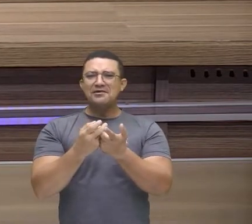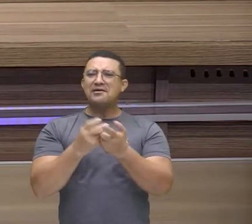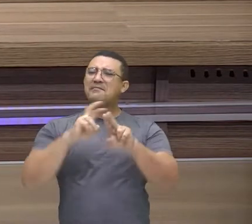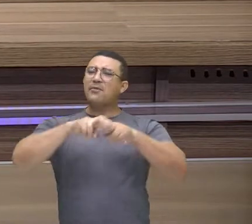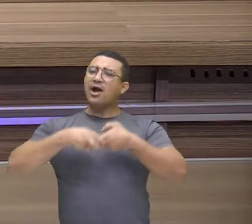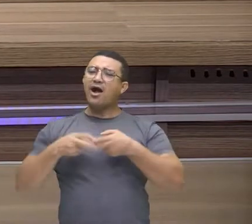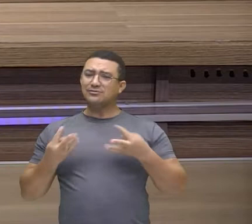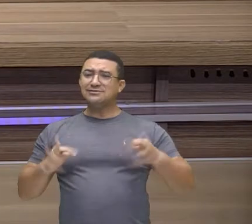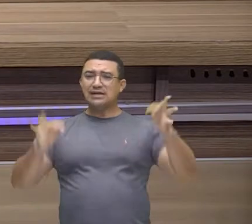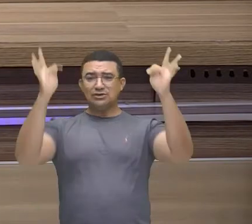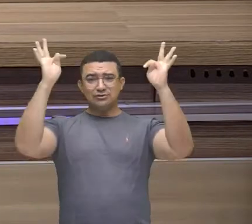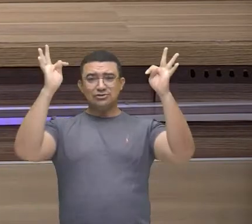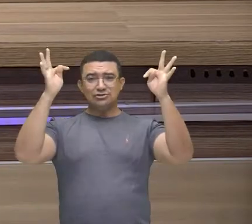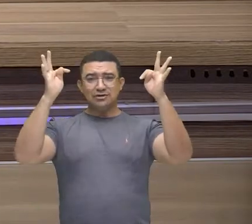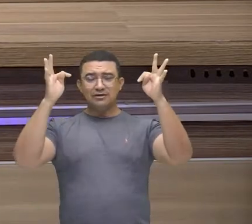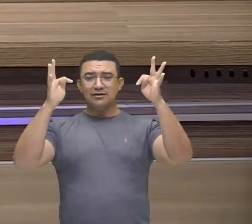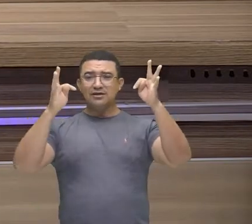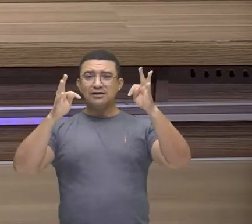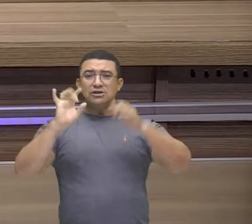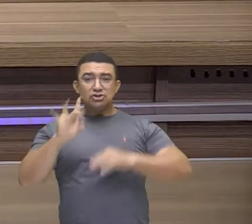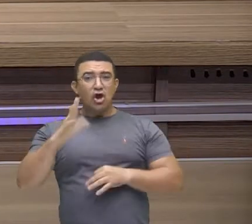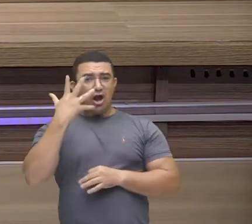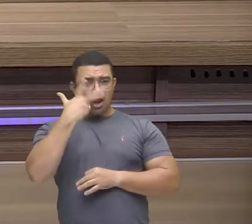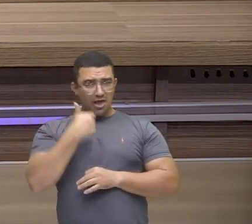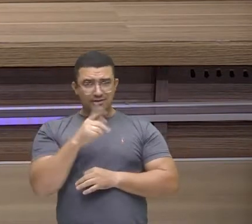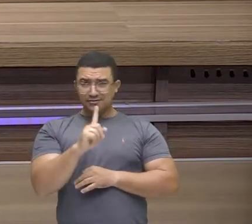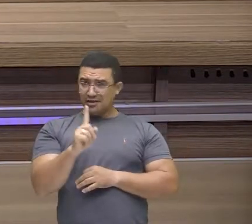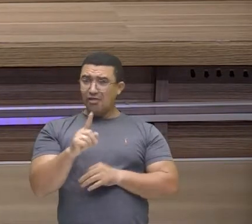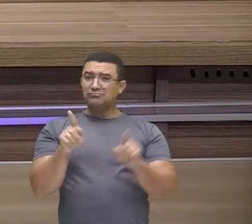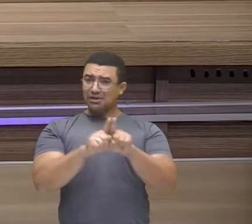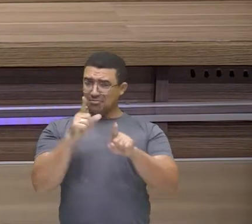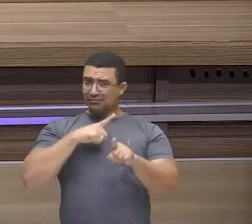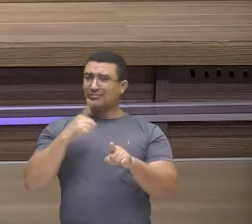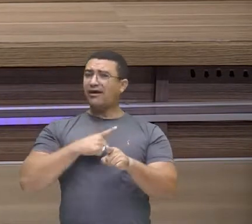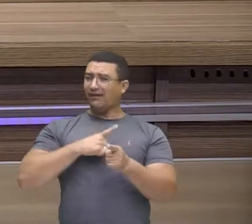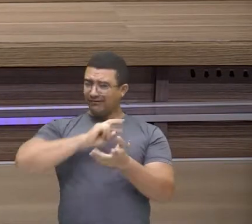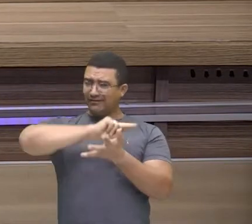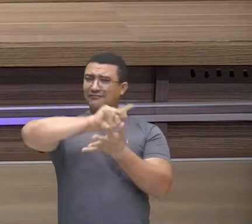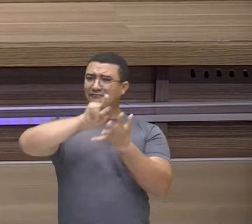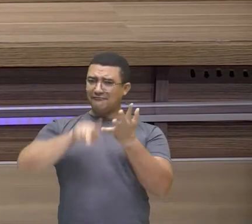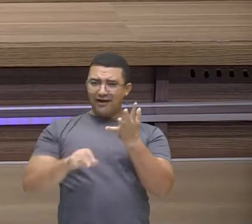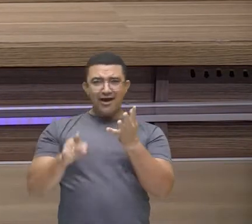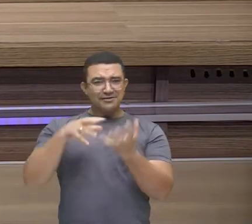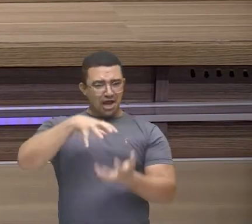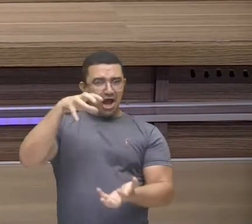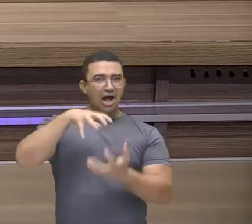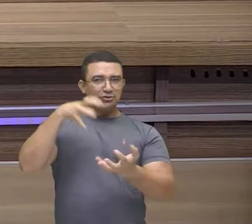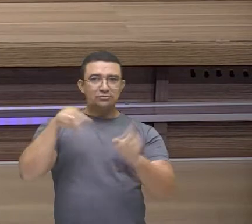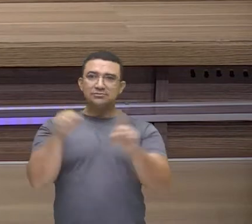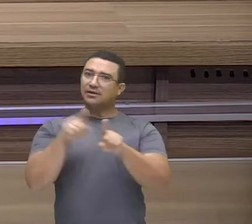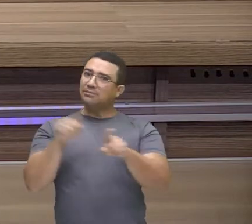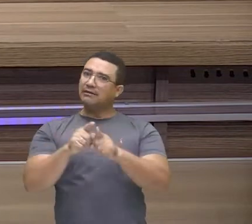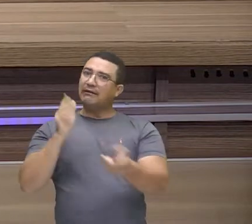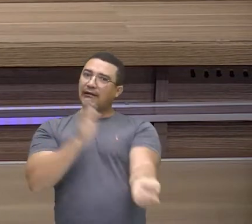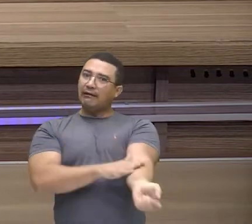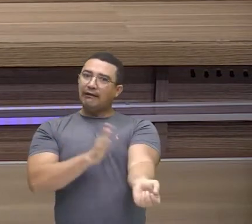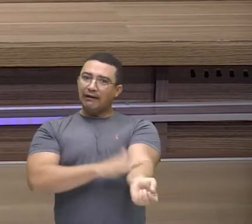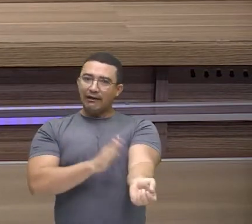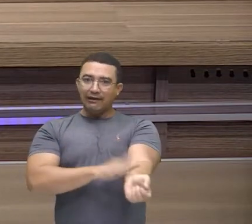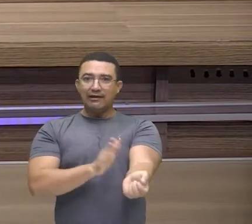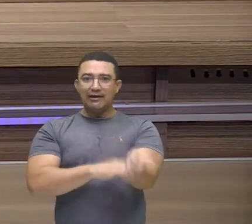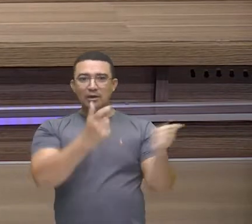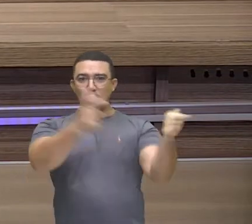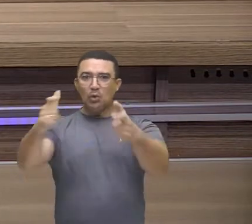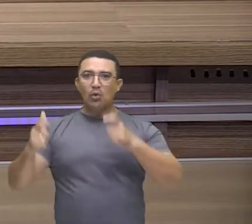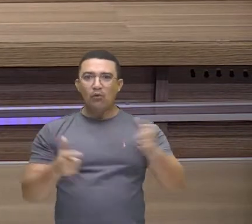só as crianças não, porque nós estamos aqui com um monte de adultos, né? Todos, basta você olhar em qualquer local.